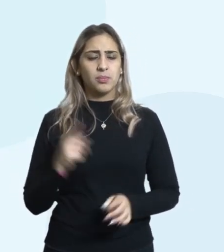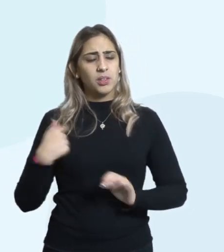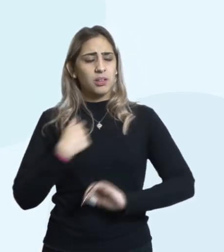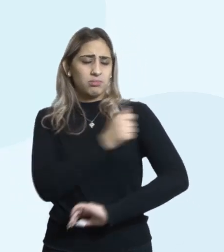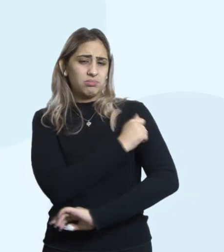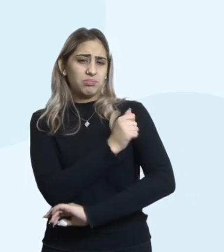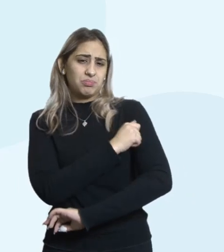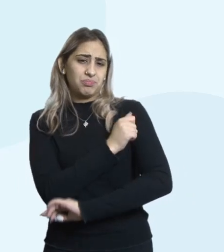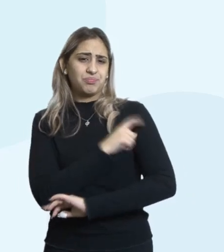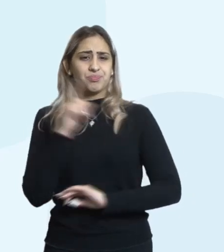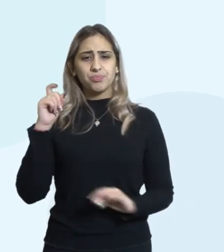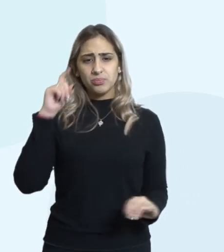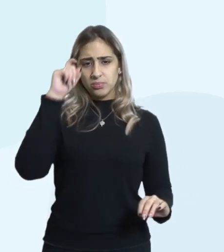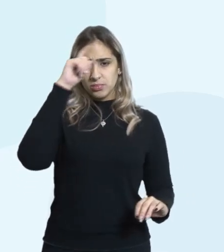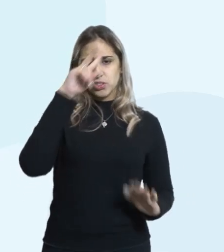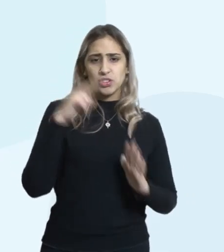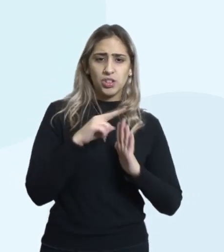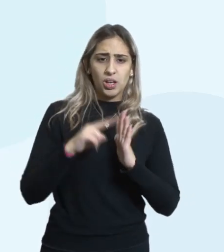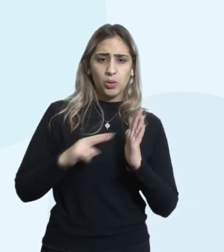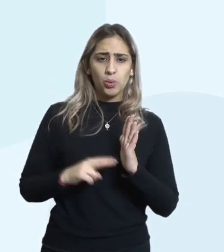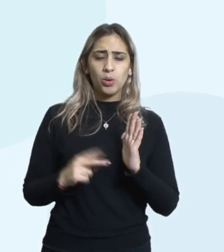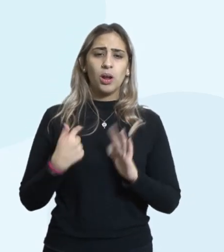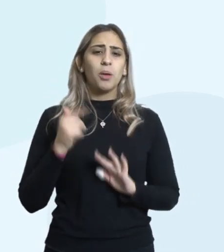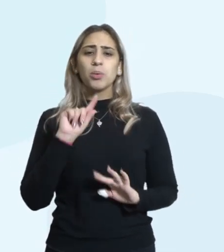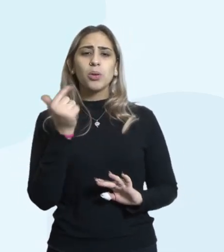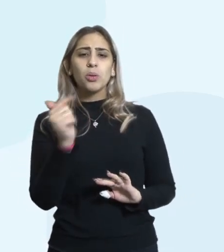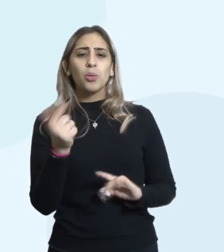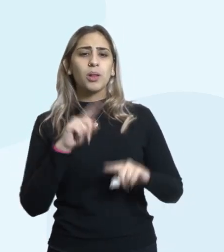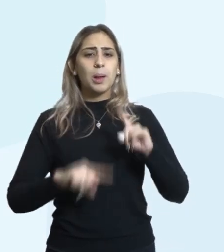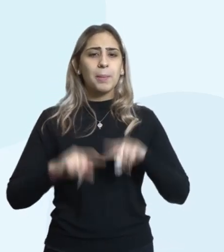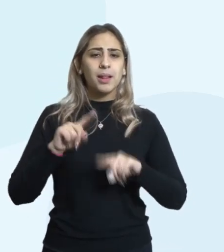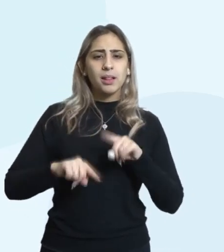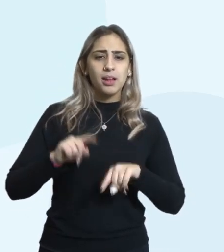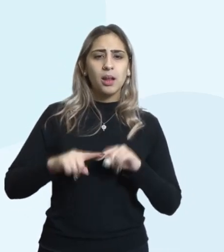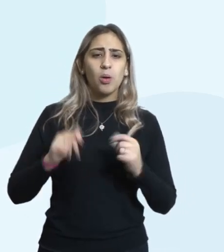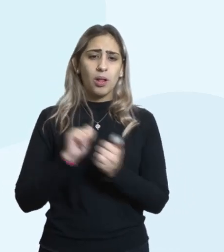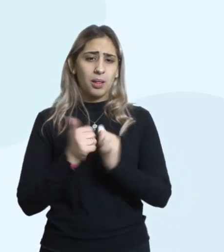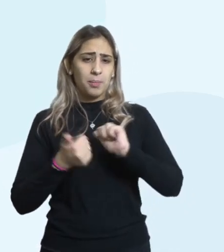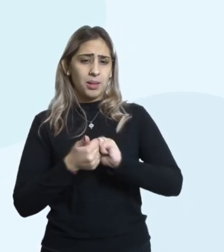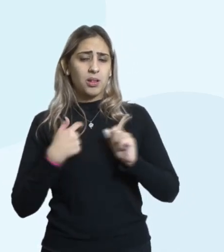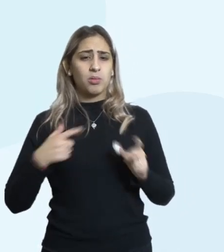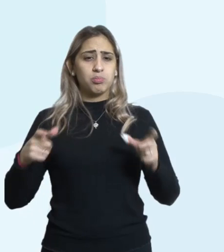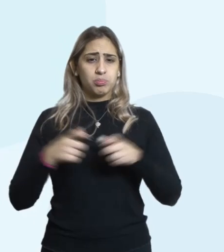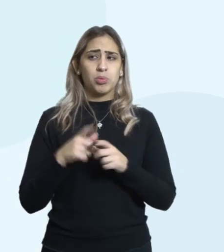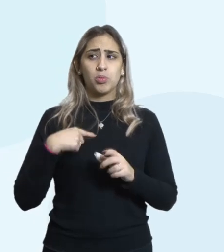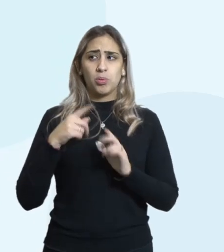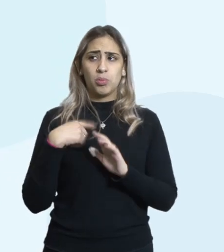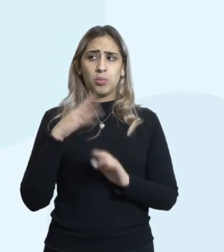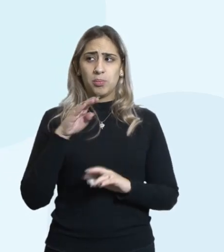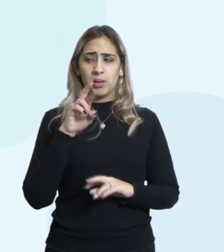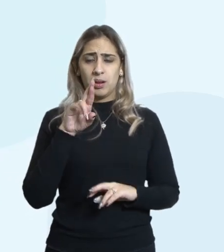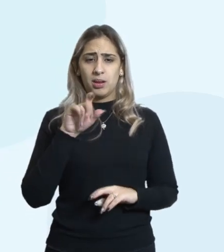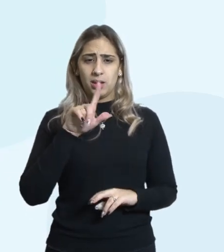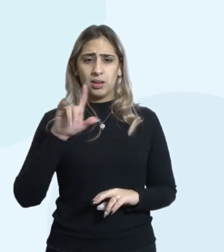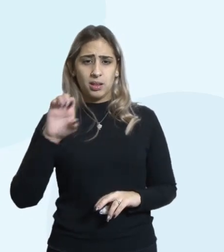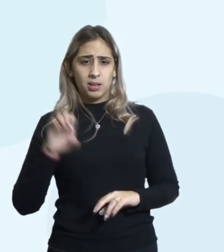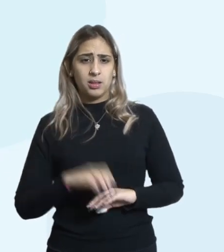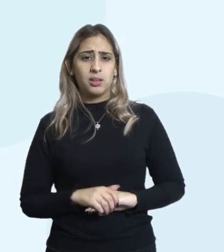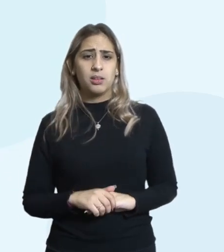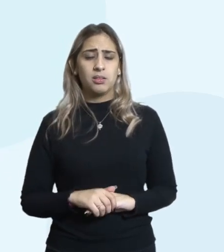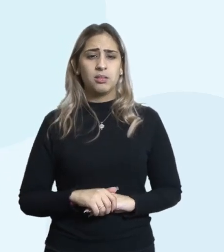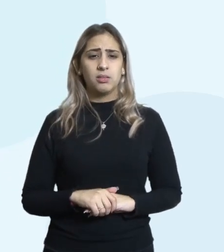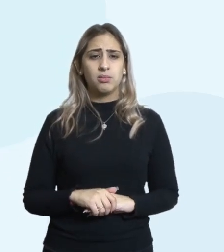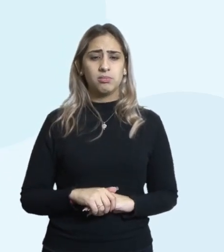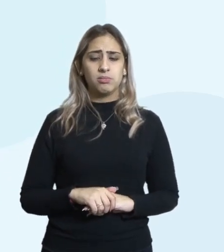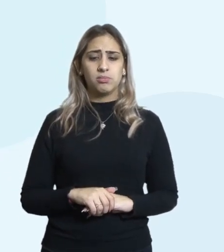por dificuldade de leitura, ou por não ter um material adaptado, ampliado em braille, ele vai necessitar, sim, para que